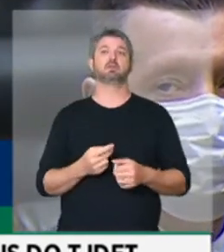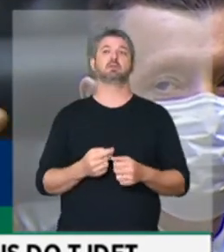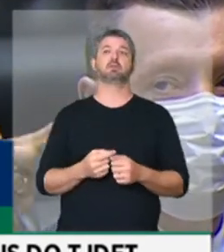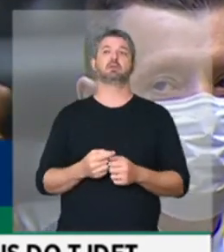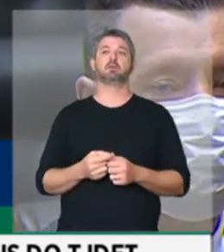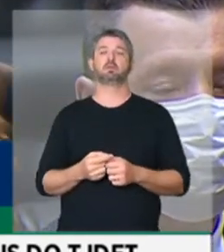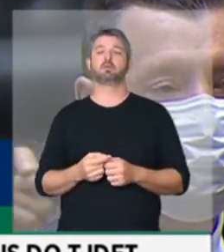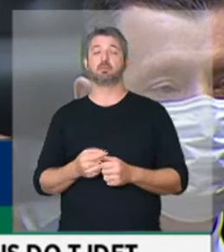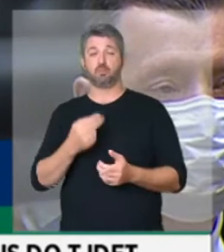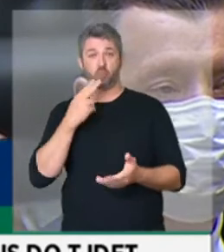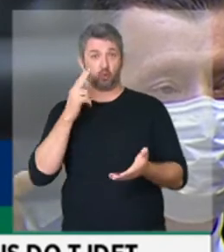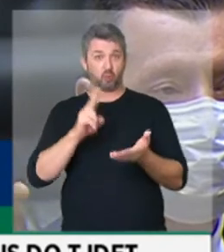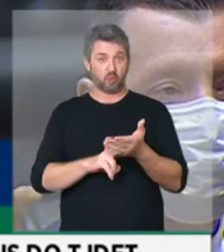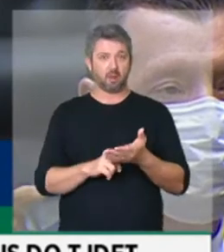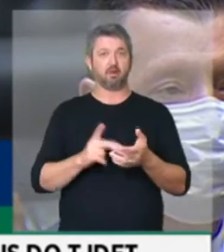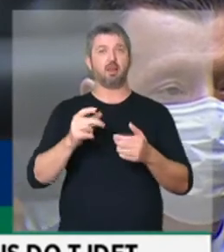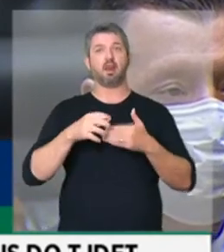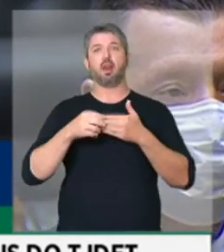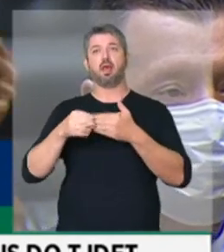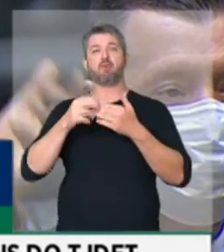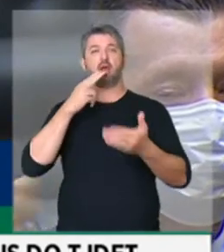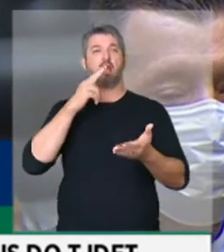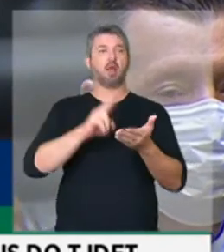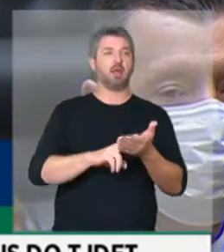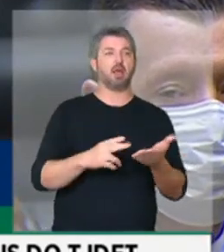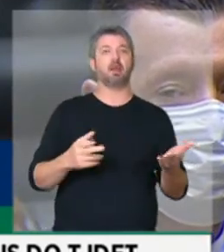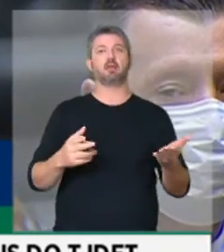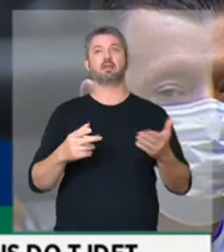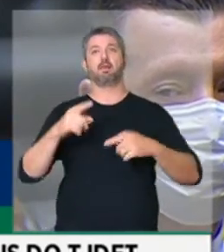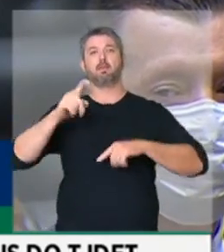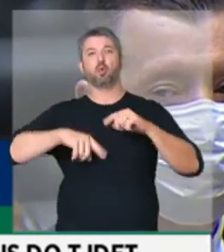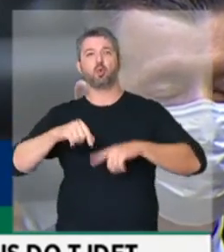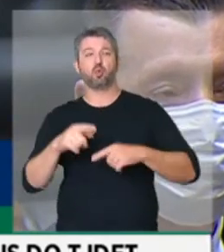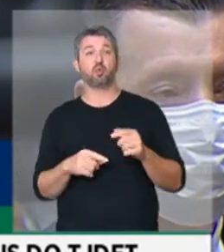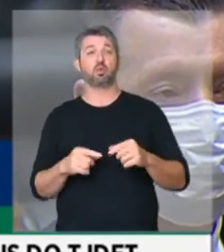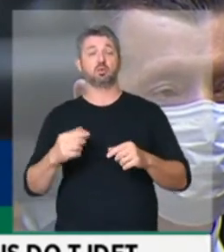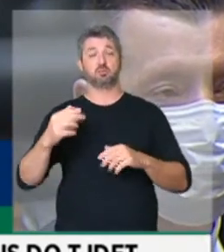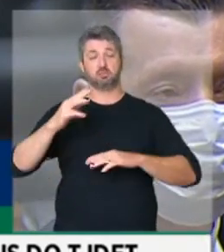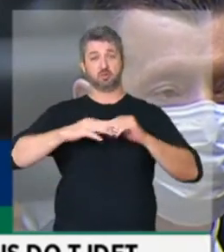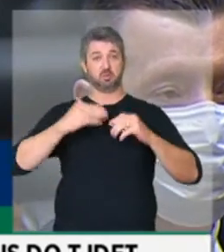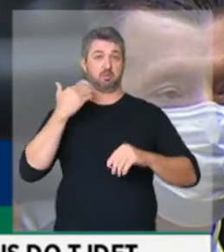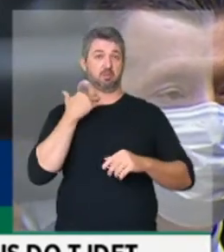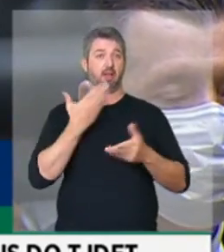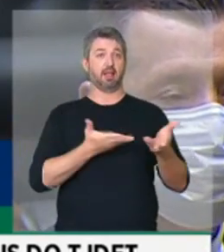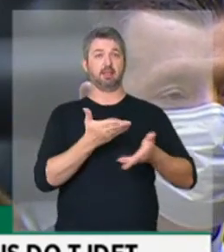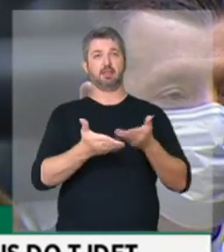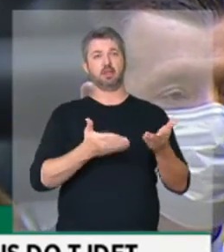Correio levando correspondências, mercadorias, e os bancários atendendo a clientes.